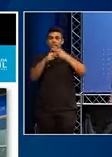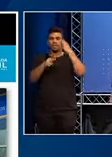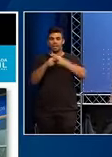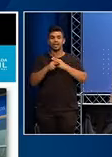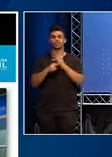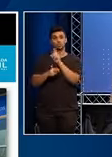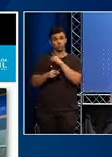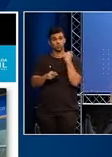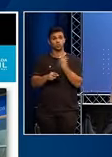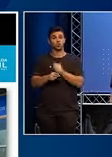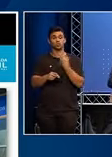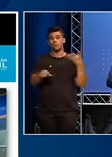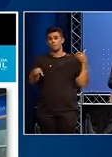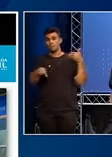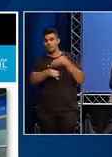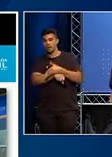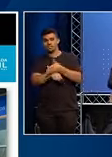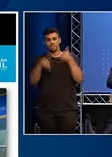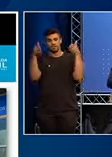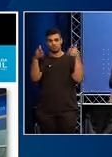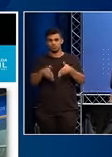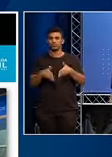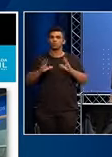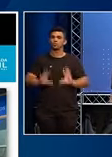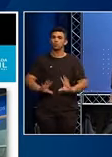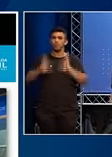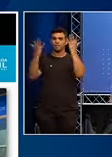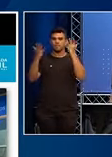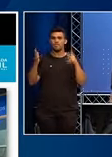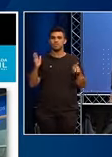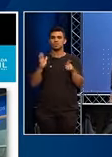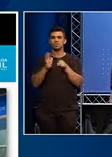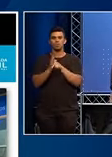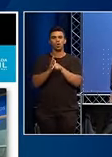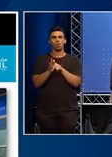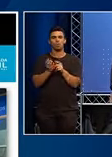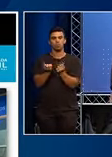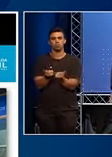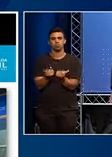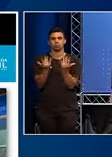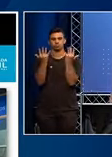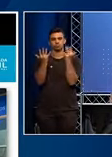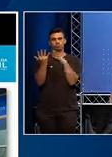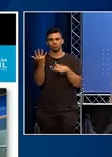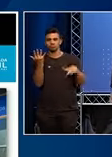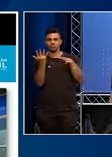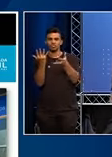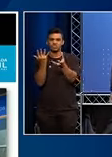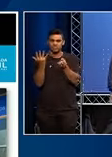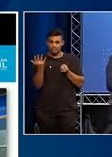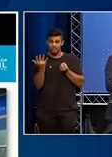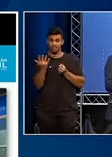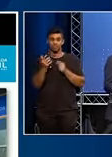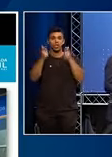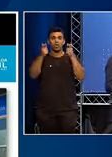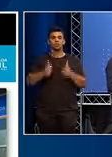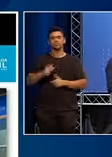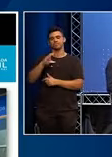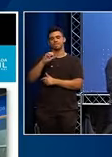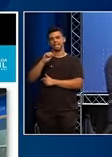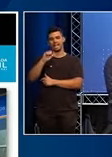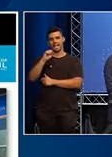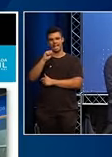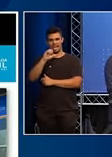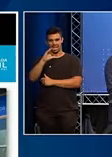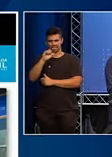estar participando de um evento de safra, vai ser lá em Cascavel, no Paraná, e pelo que me falaram, o nosso